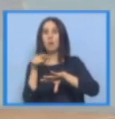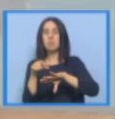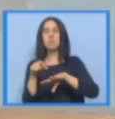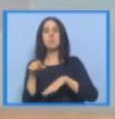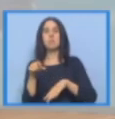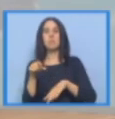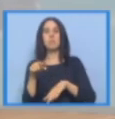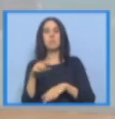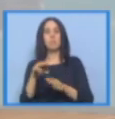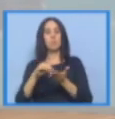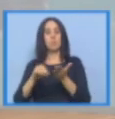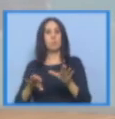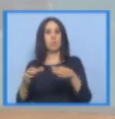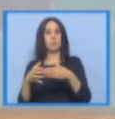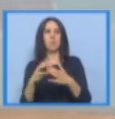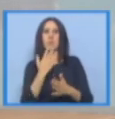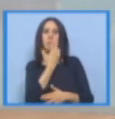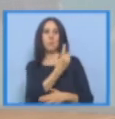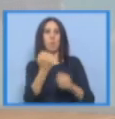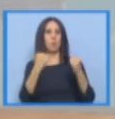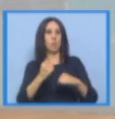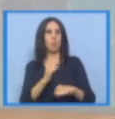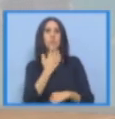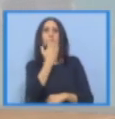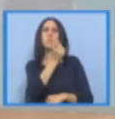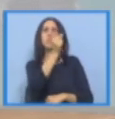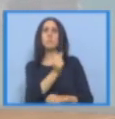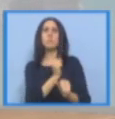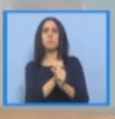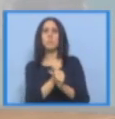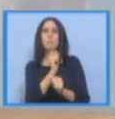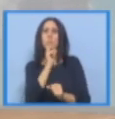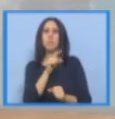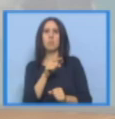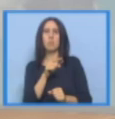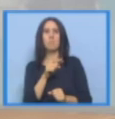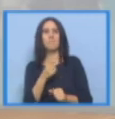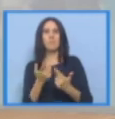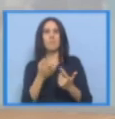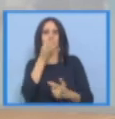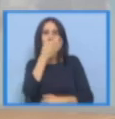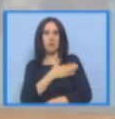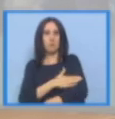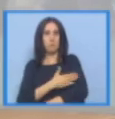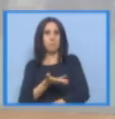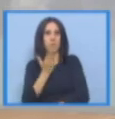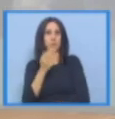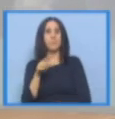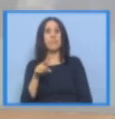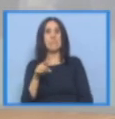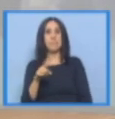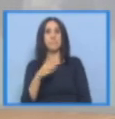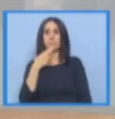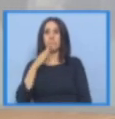em acordos individuais em que um trabalhador sozinho pode estar mais fragilizado. E aqui na questão